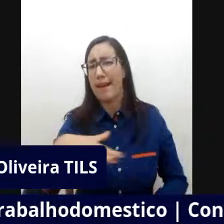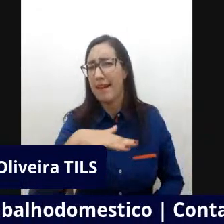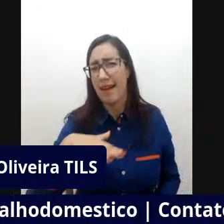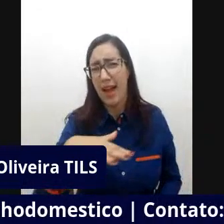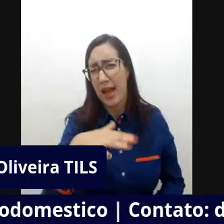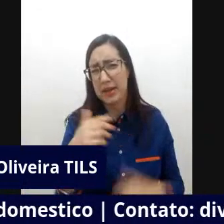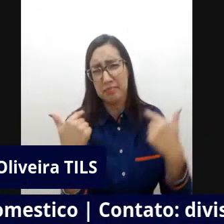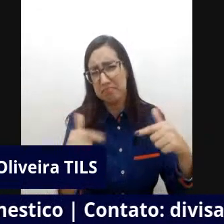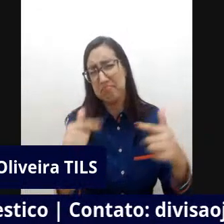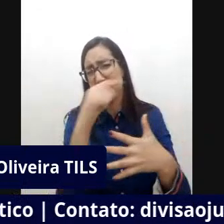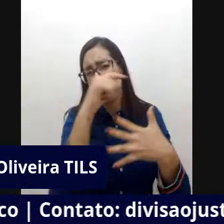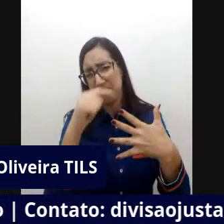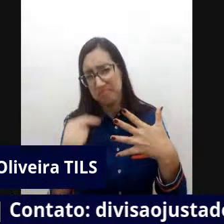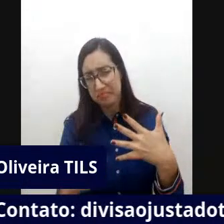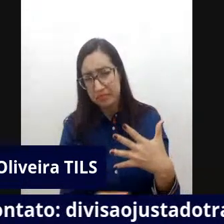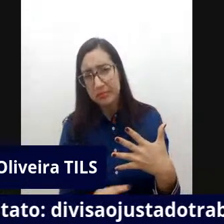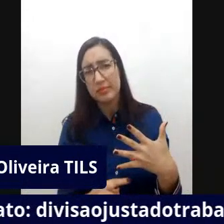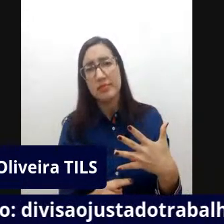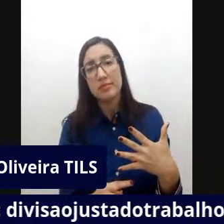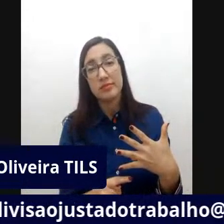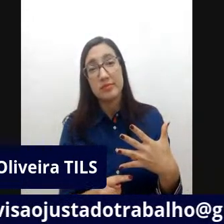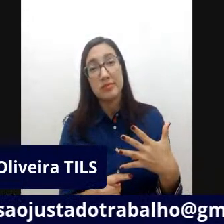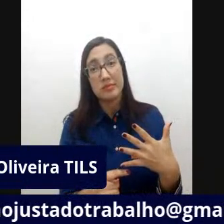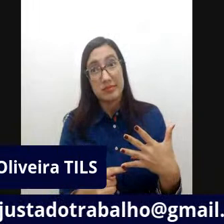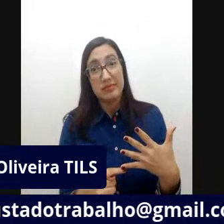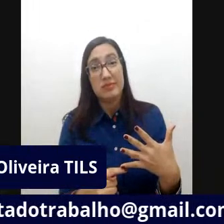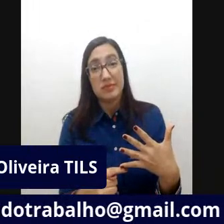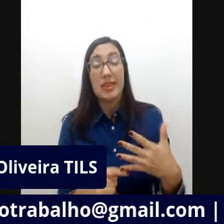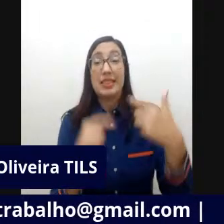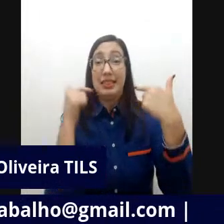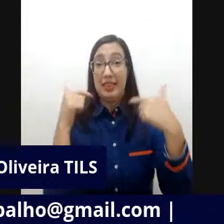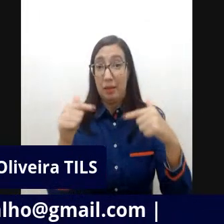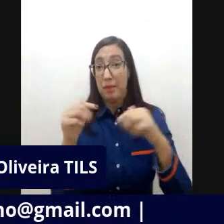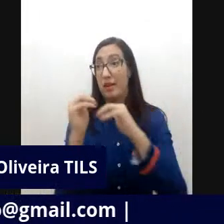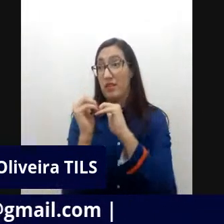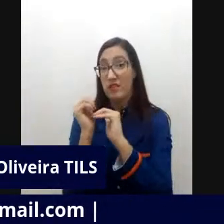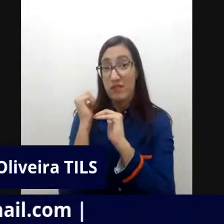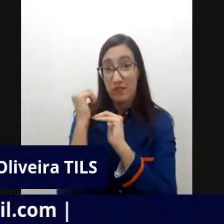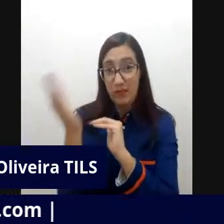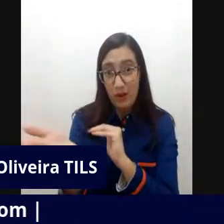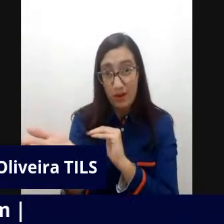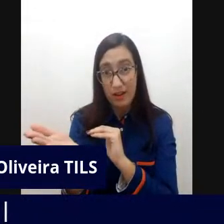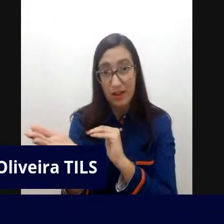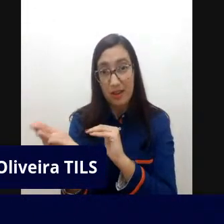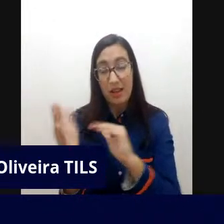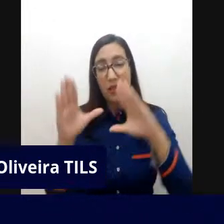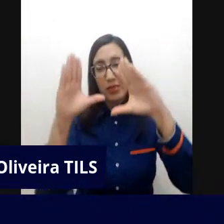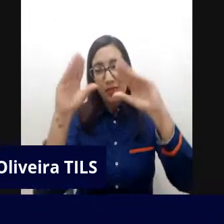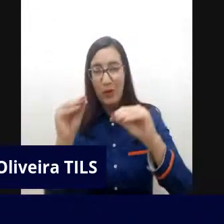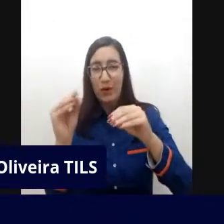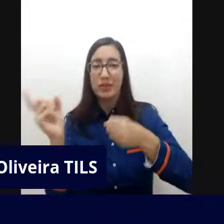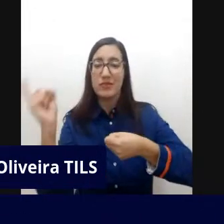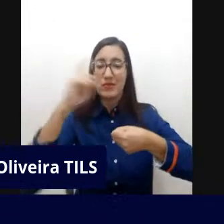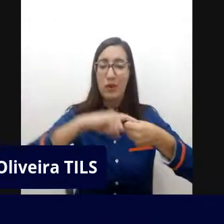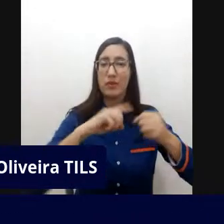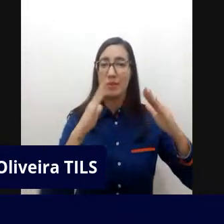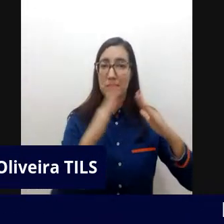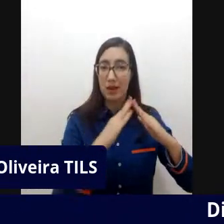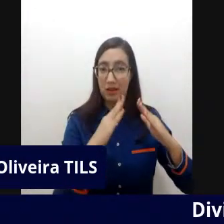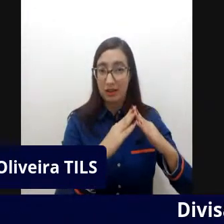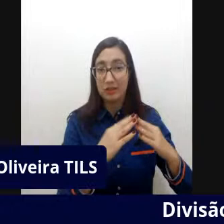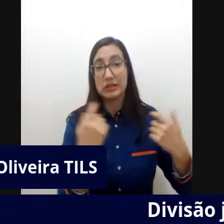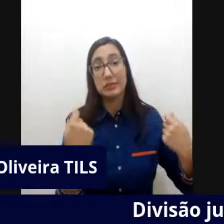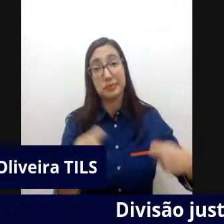luxo de pagar uma trabalhadora doméstica, ela ainda tem um trabalhozinho a fazer, que é revisar se está tudo certo, se a